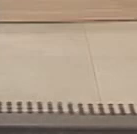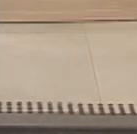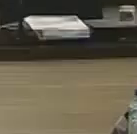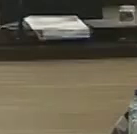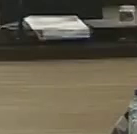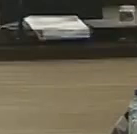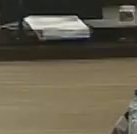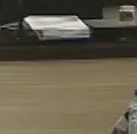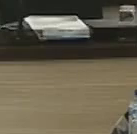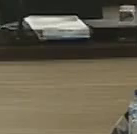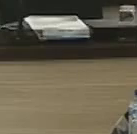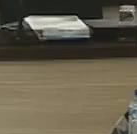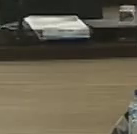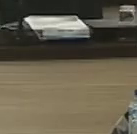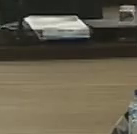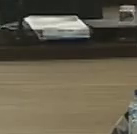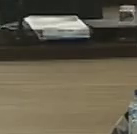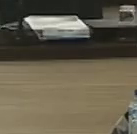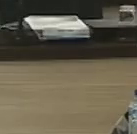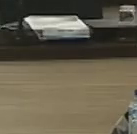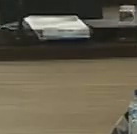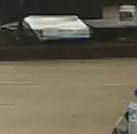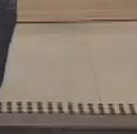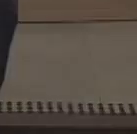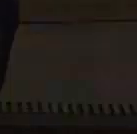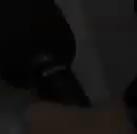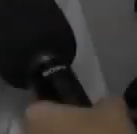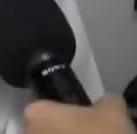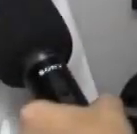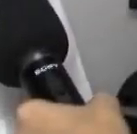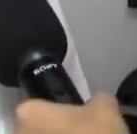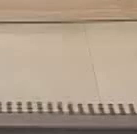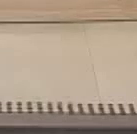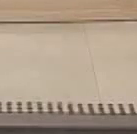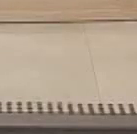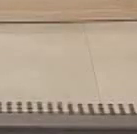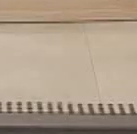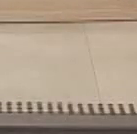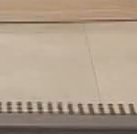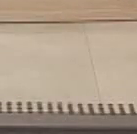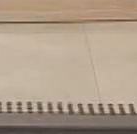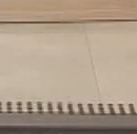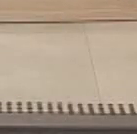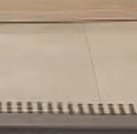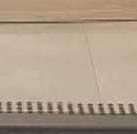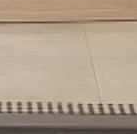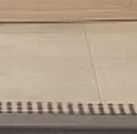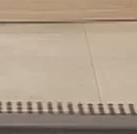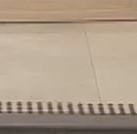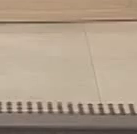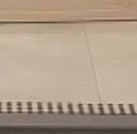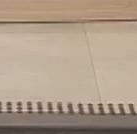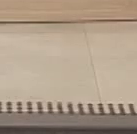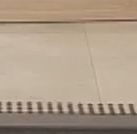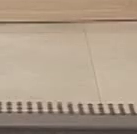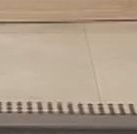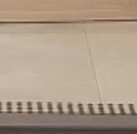dos trabalhos por um A minuto, sessão está excelência. suspensa por 1 minuto. A sessão está reaberta.